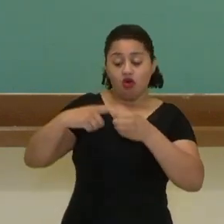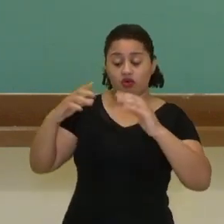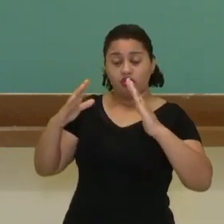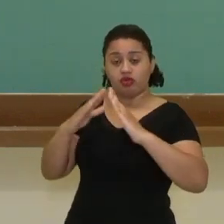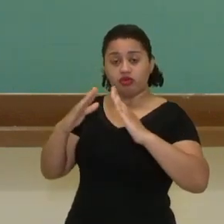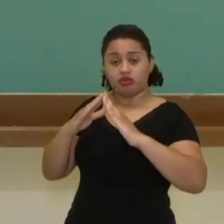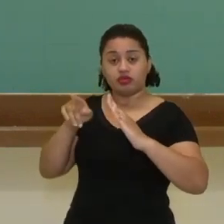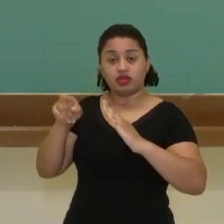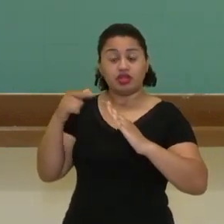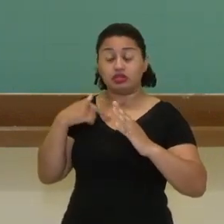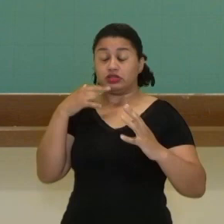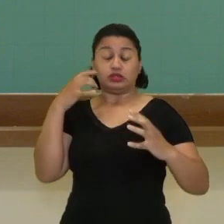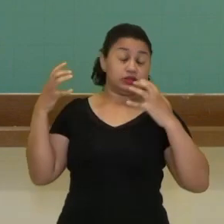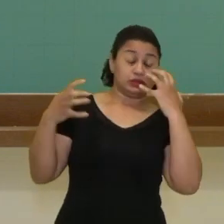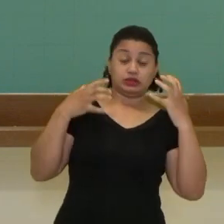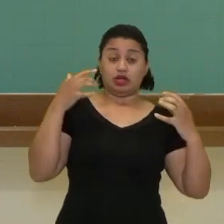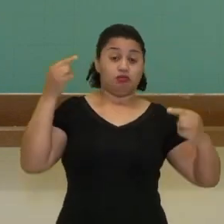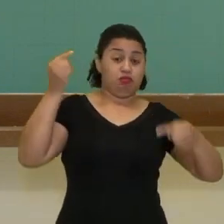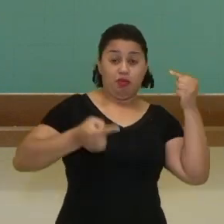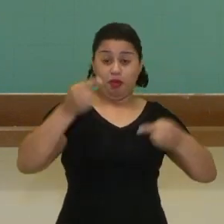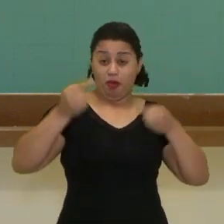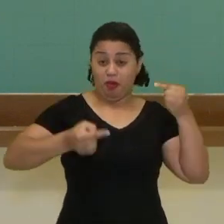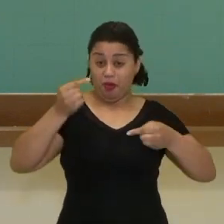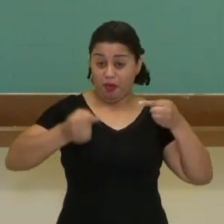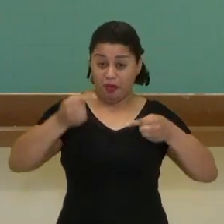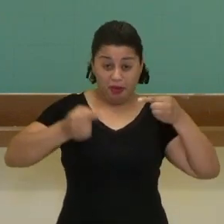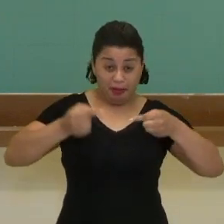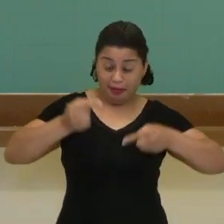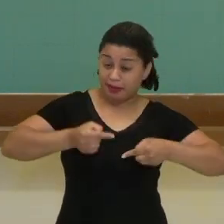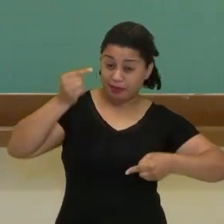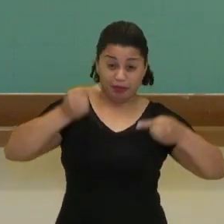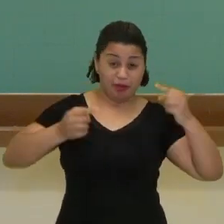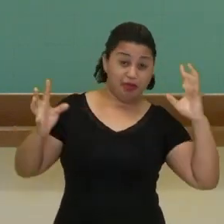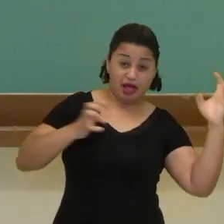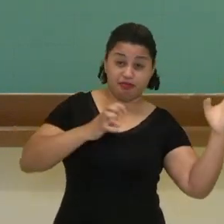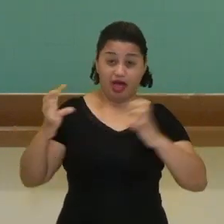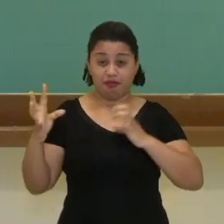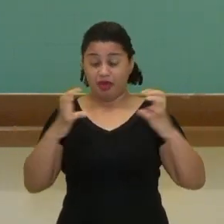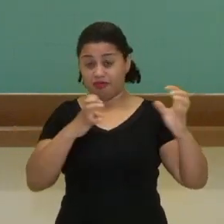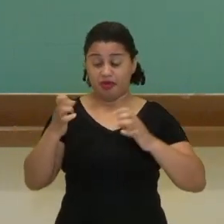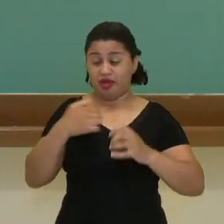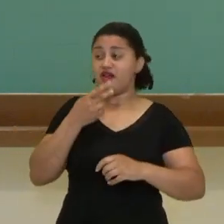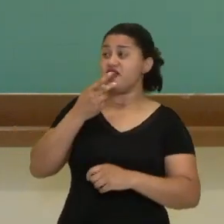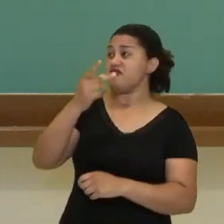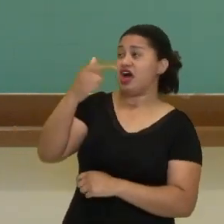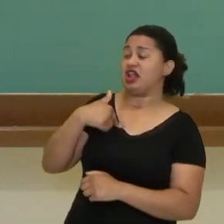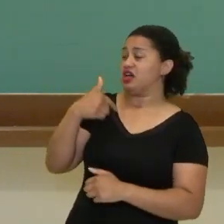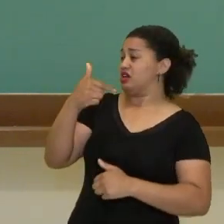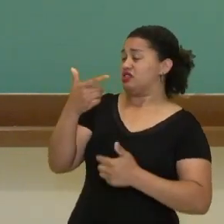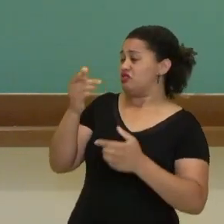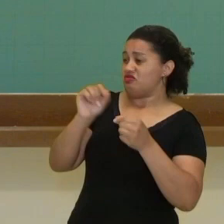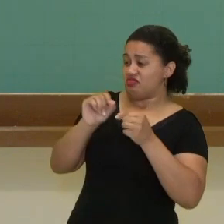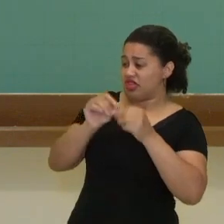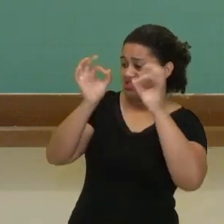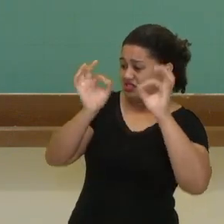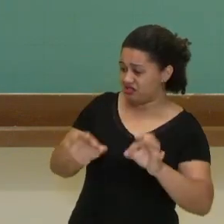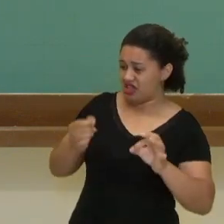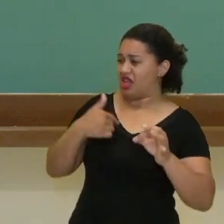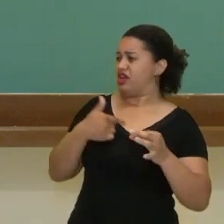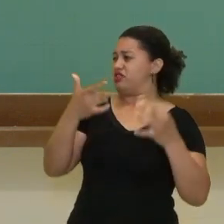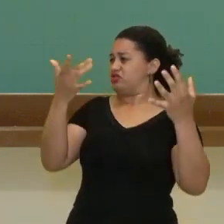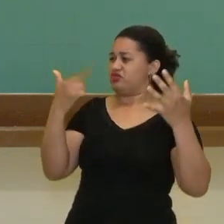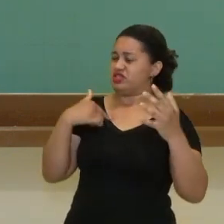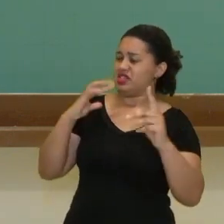estava surtado, eles têm uma discussão muito séria. O Vincent acusa o Paul Gauguin de não trabalhar bem, de ser medíocre